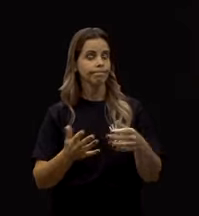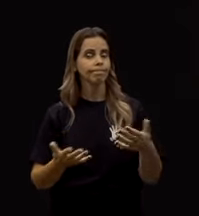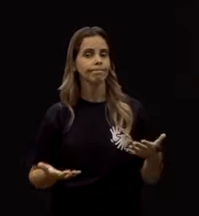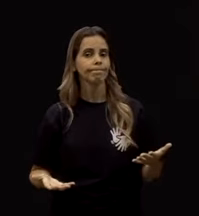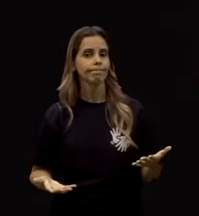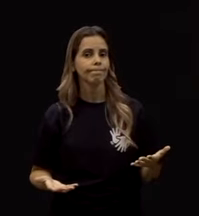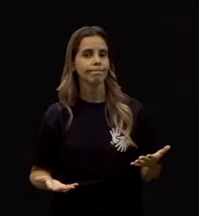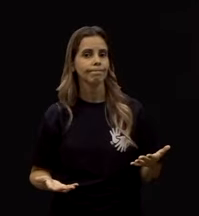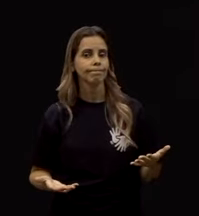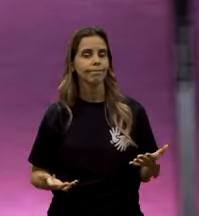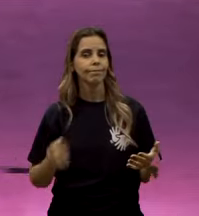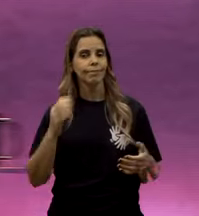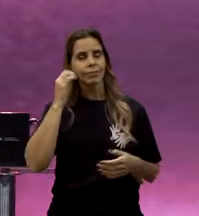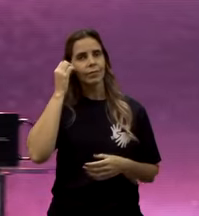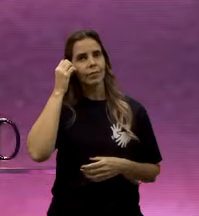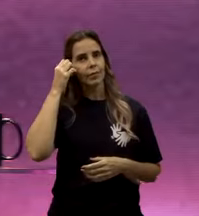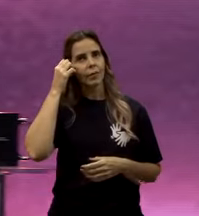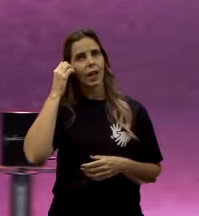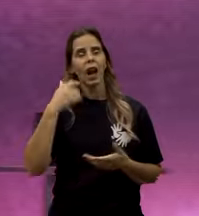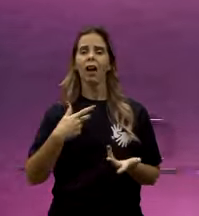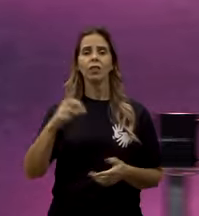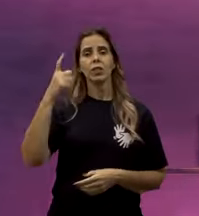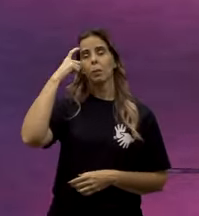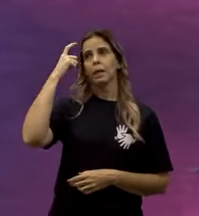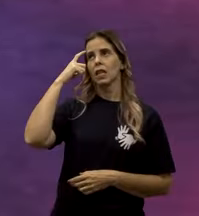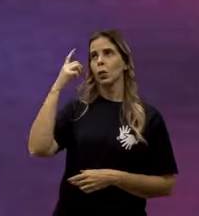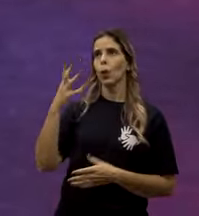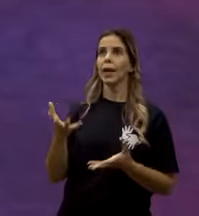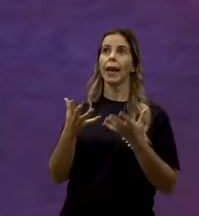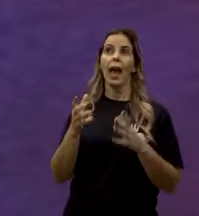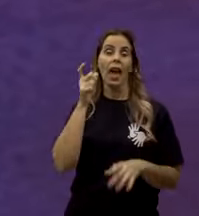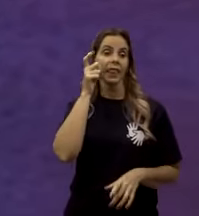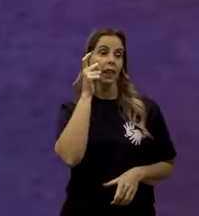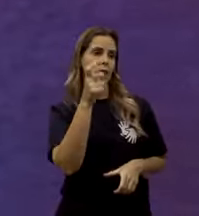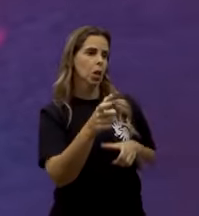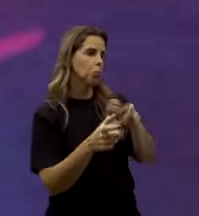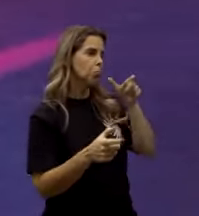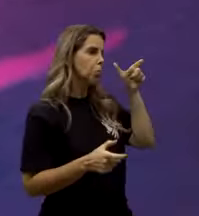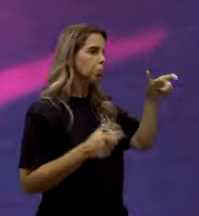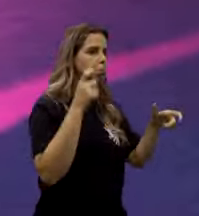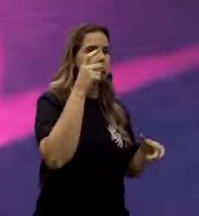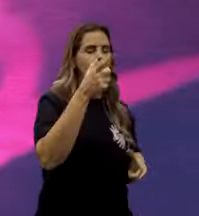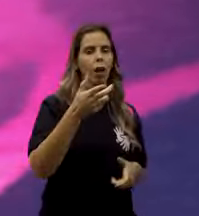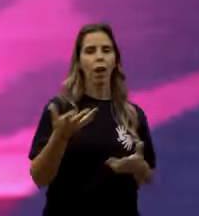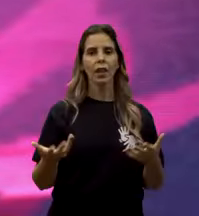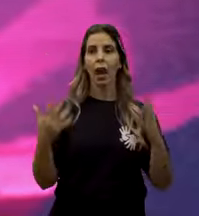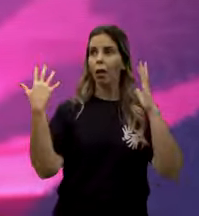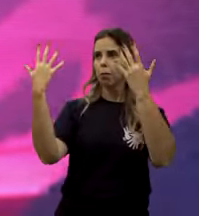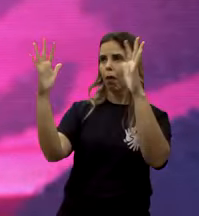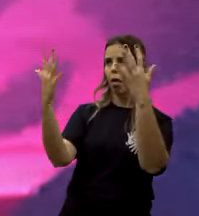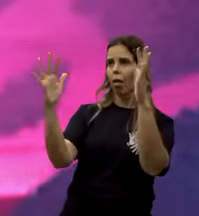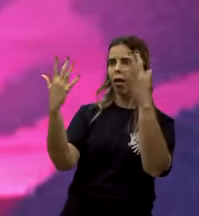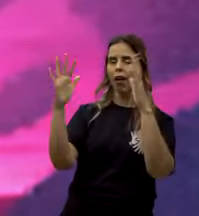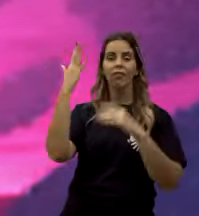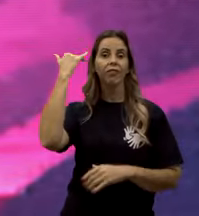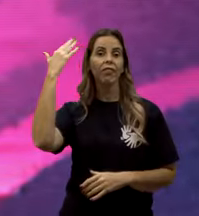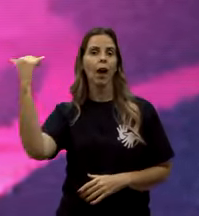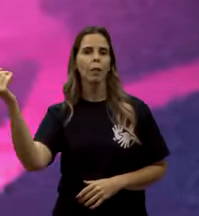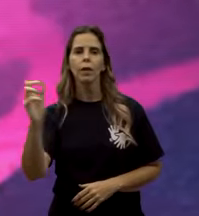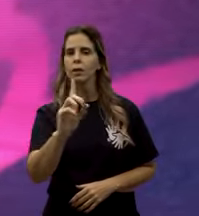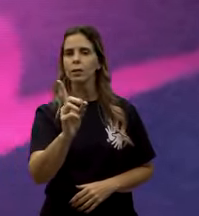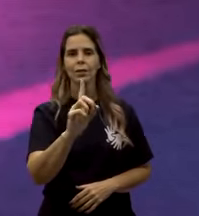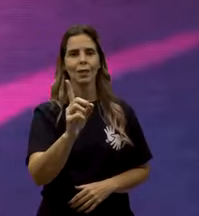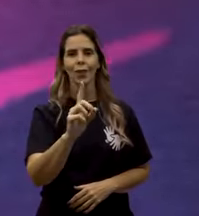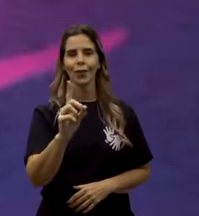valorizaram o que você faz você tá pensando você tá precisando de atenção de homens você precisa de aplauso de homens você tá aqui para cumprir algo para Deus